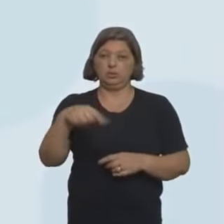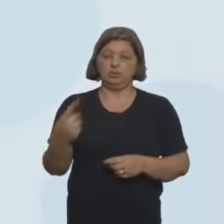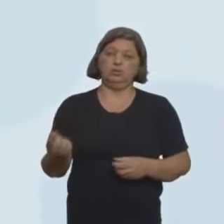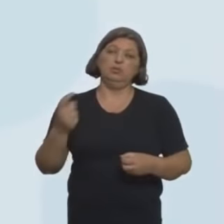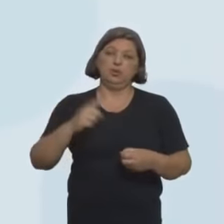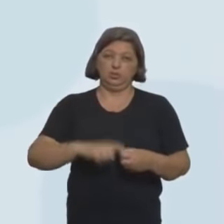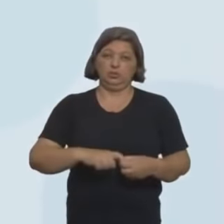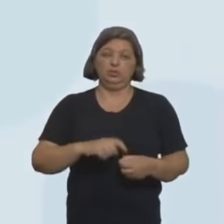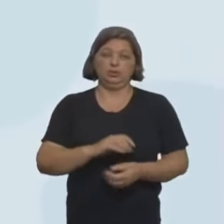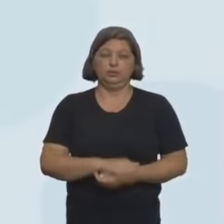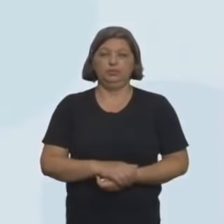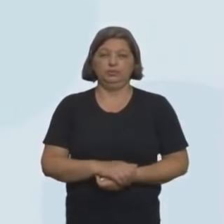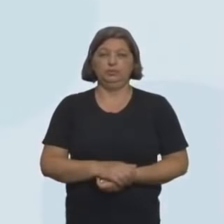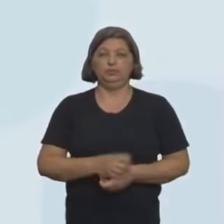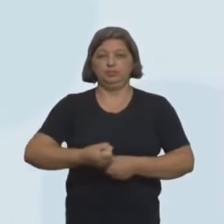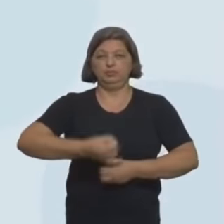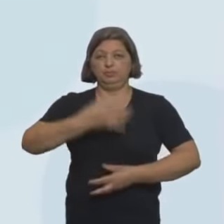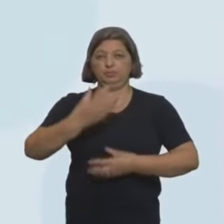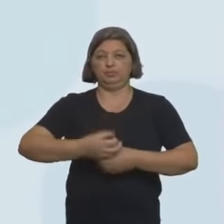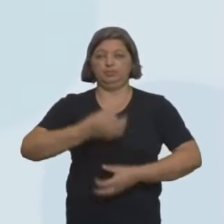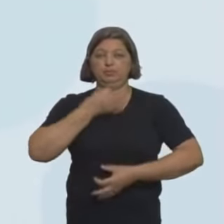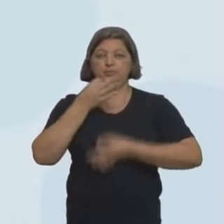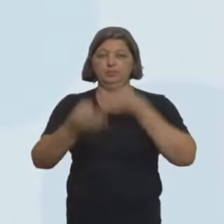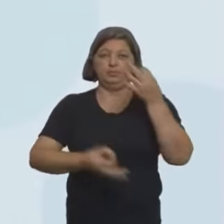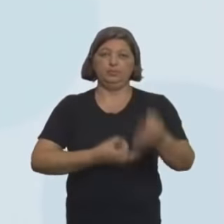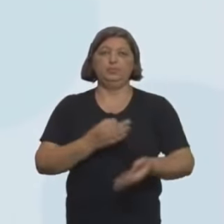volta com as contribuições de vocês.